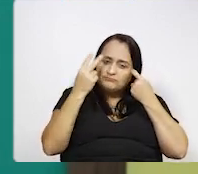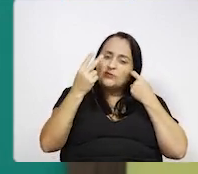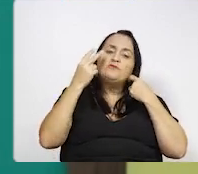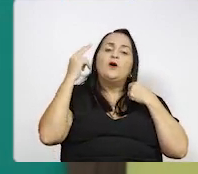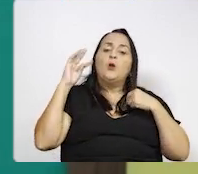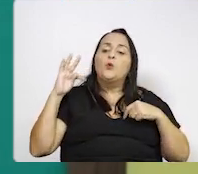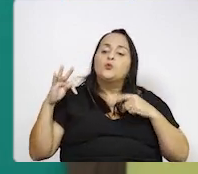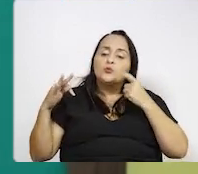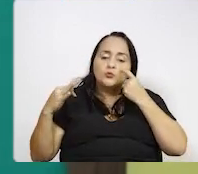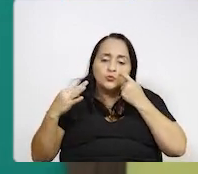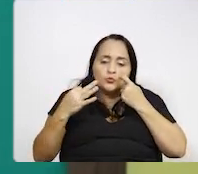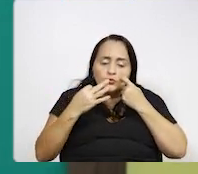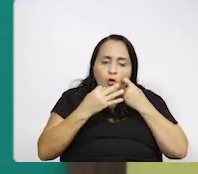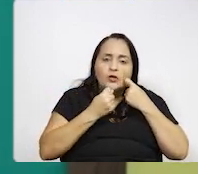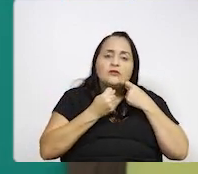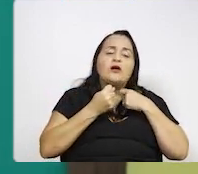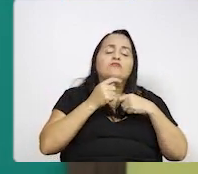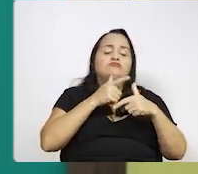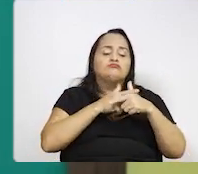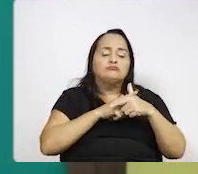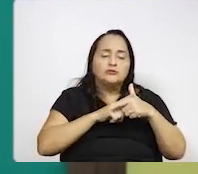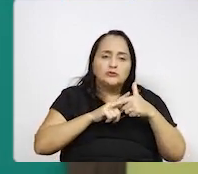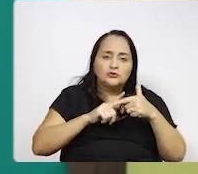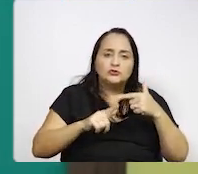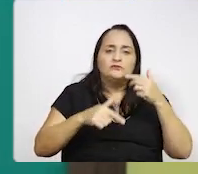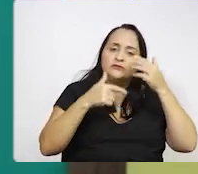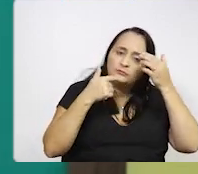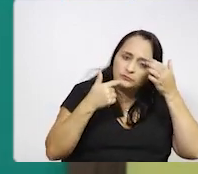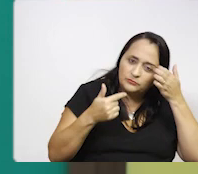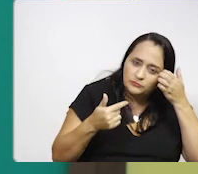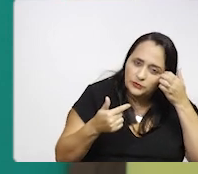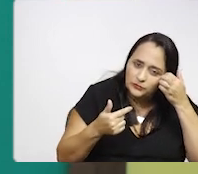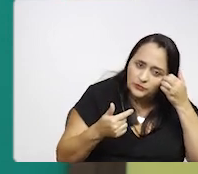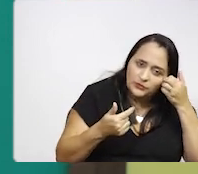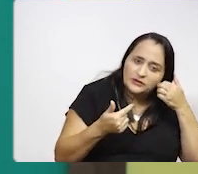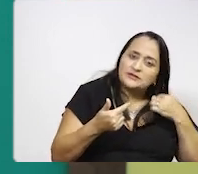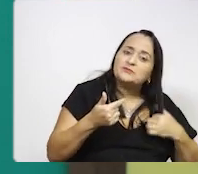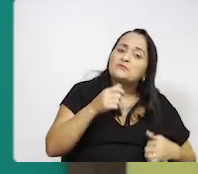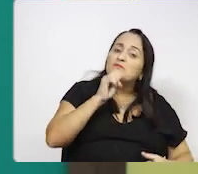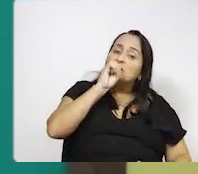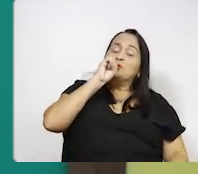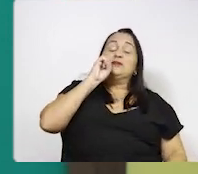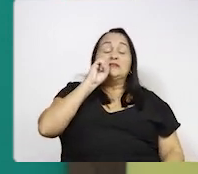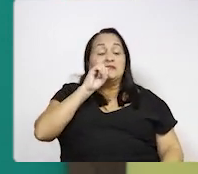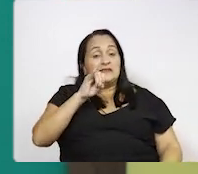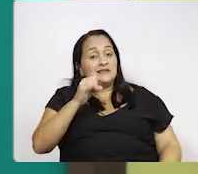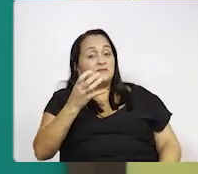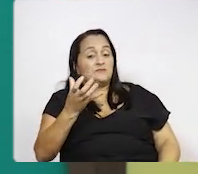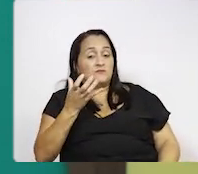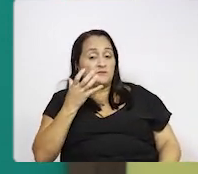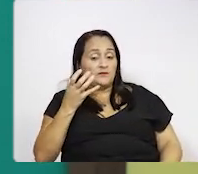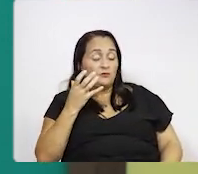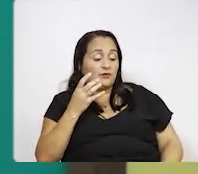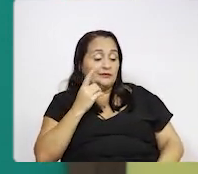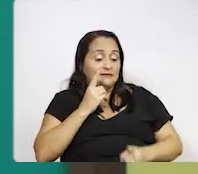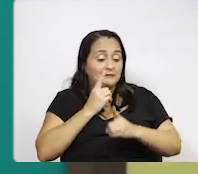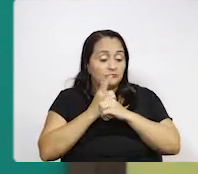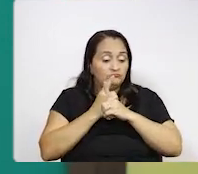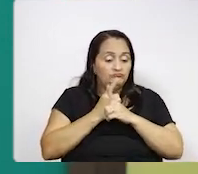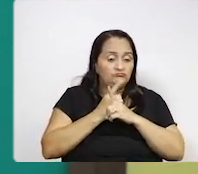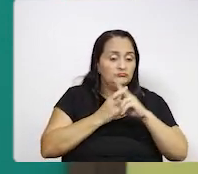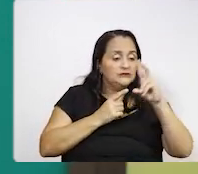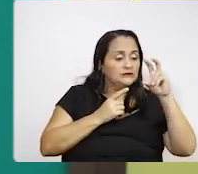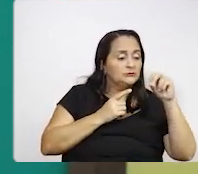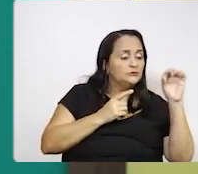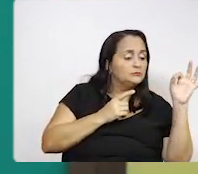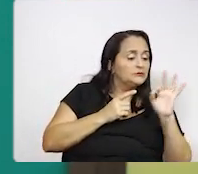total e dividir por 2. Então, se eu quero achar 50% de